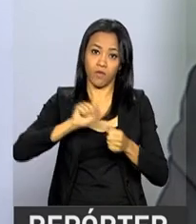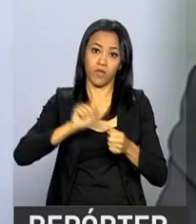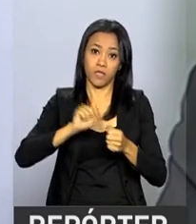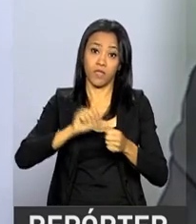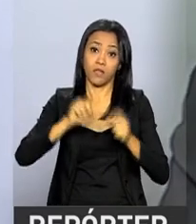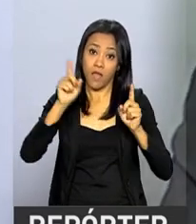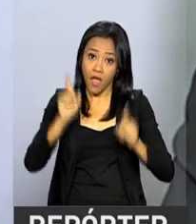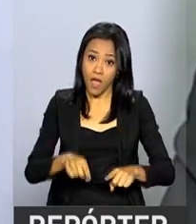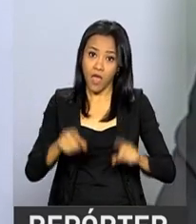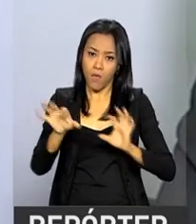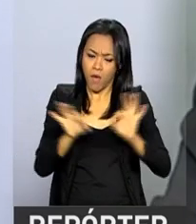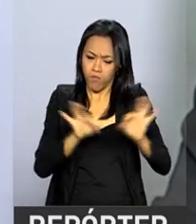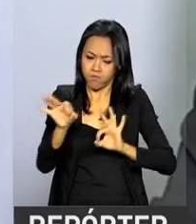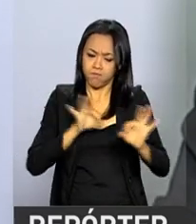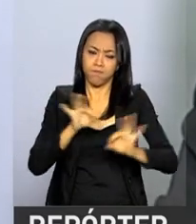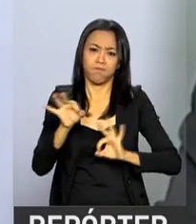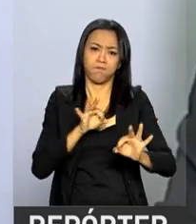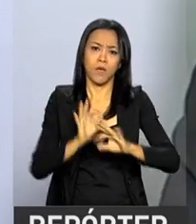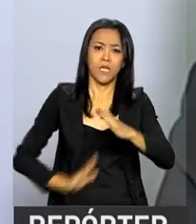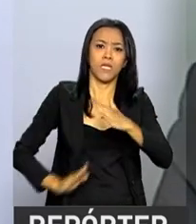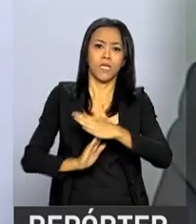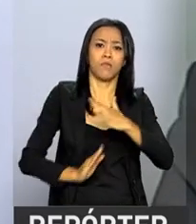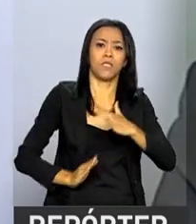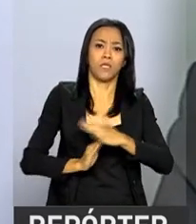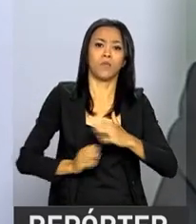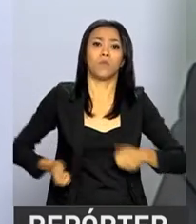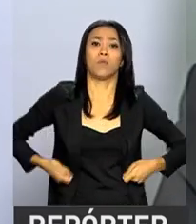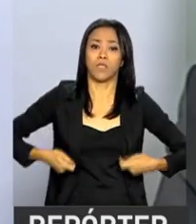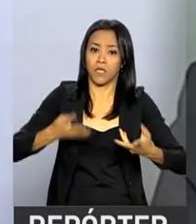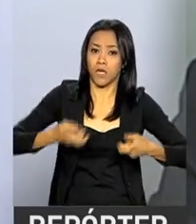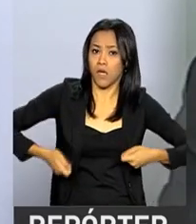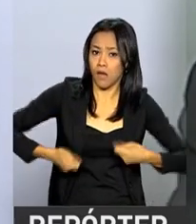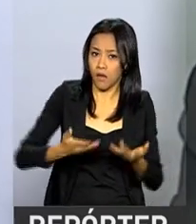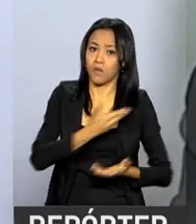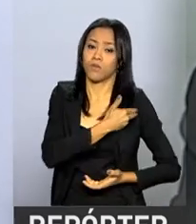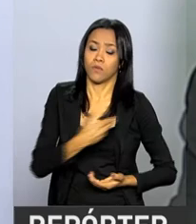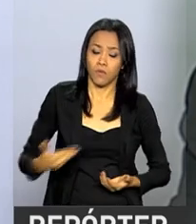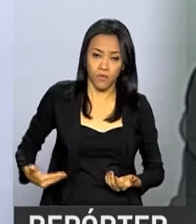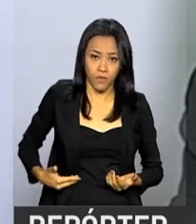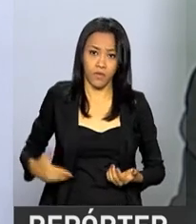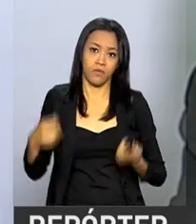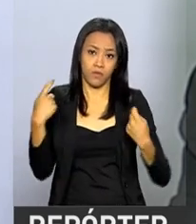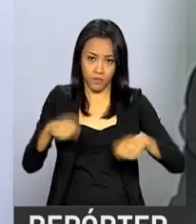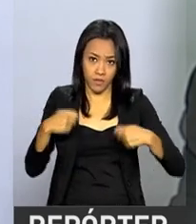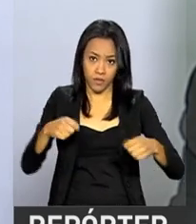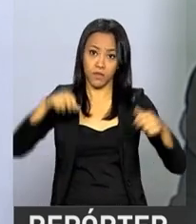disciplina do teto do gasto, que vai implicando a cada ano a necessidade de mudanças